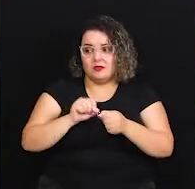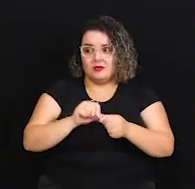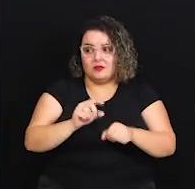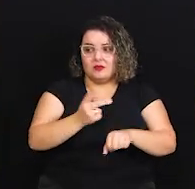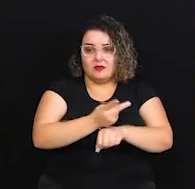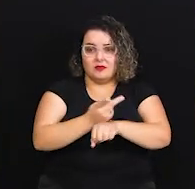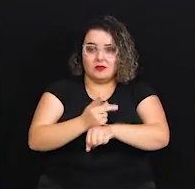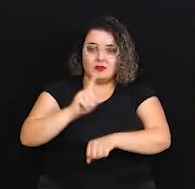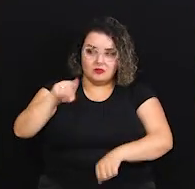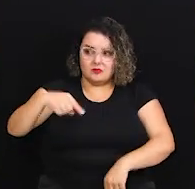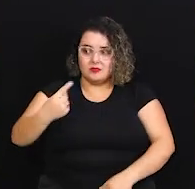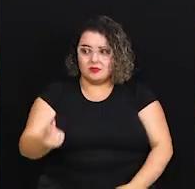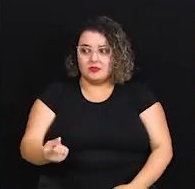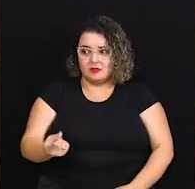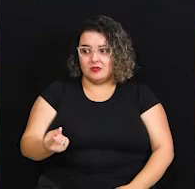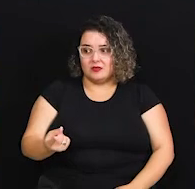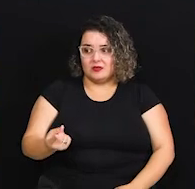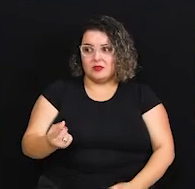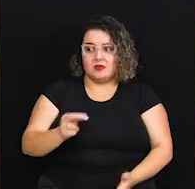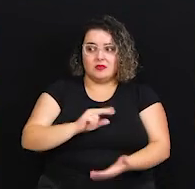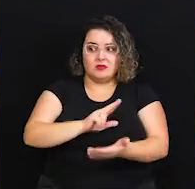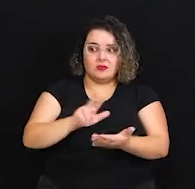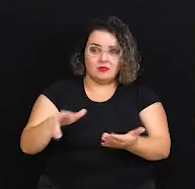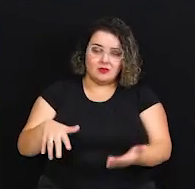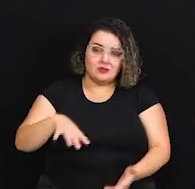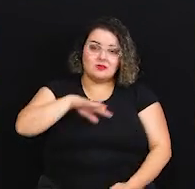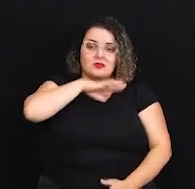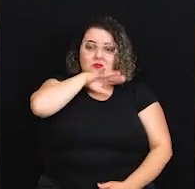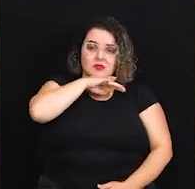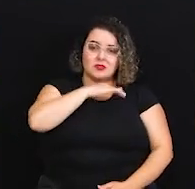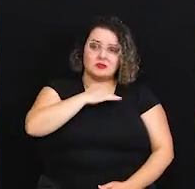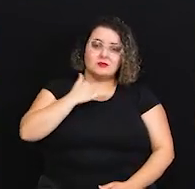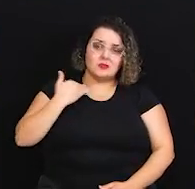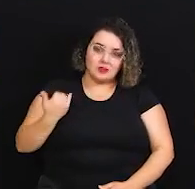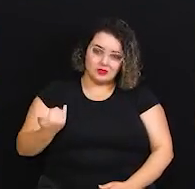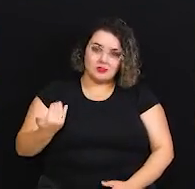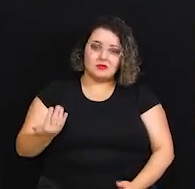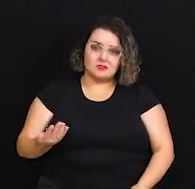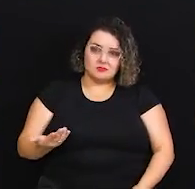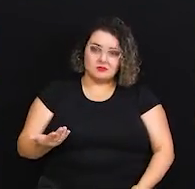varredura no outro dia e a gente acabou achando muitos animais mortos, né? Então foi